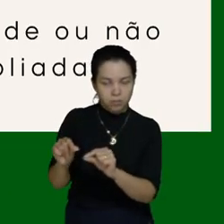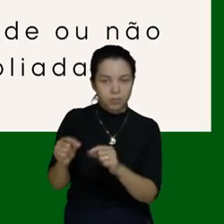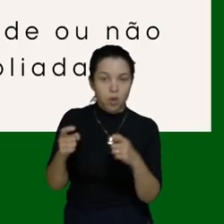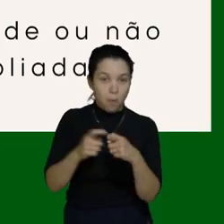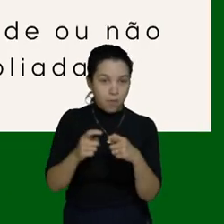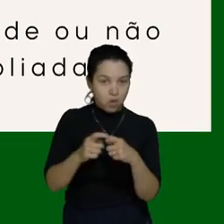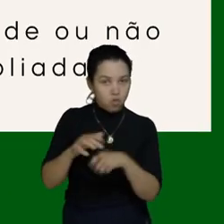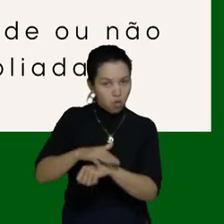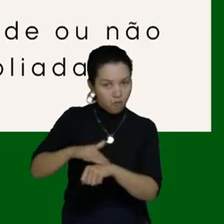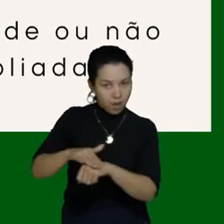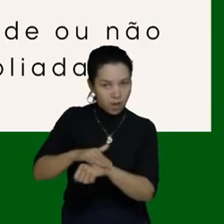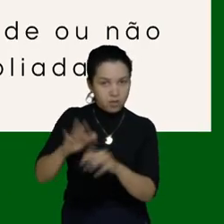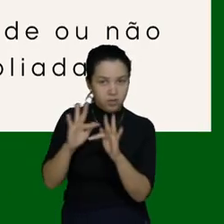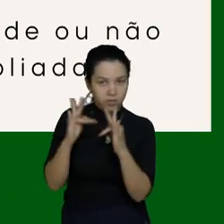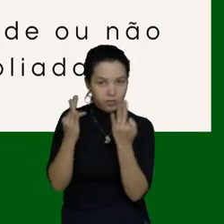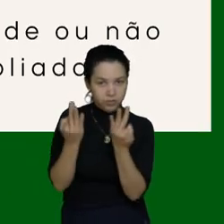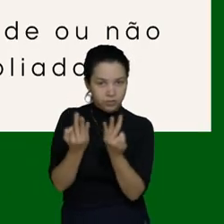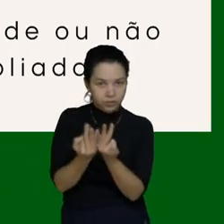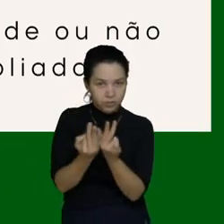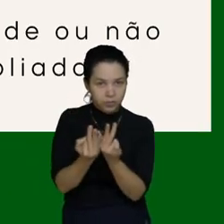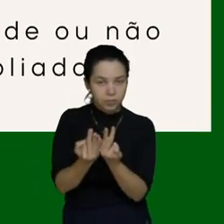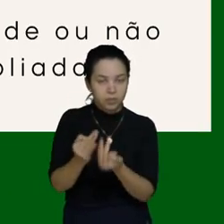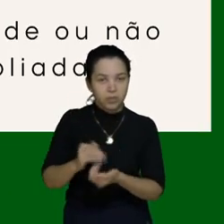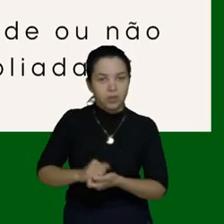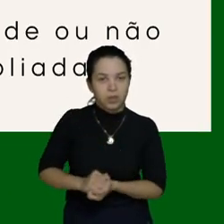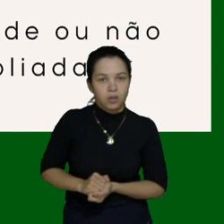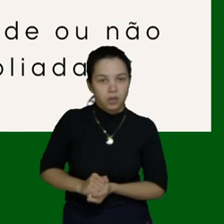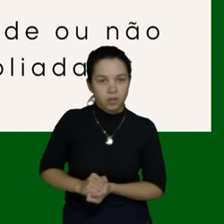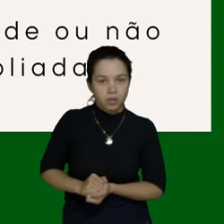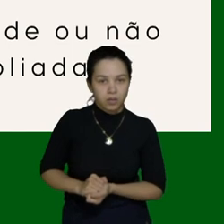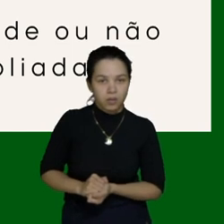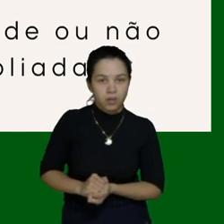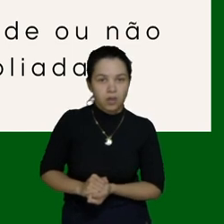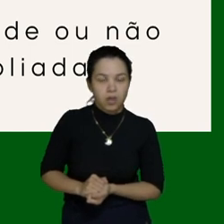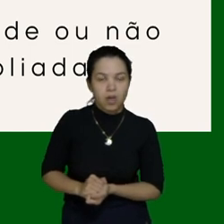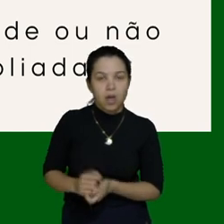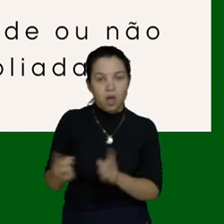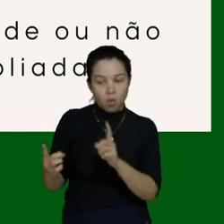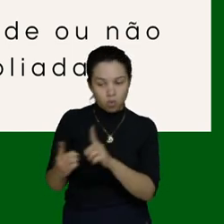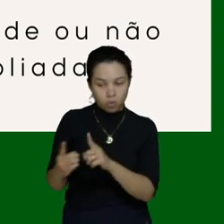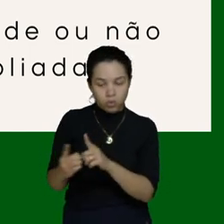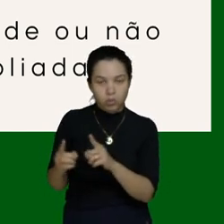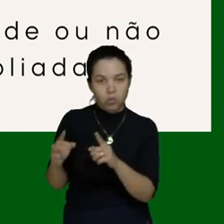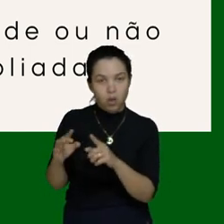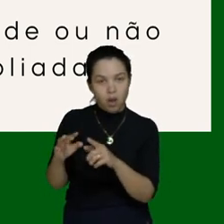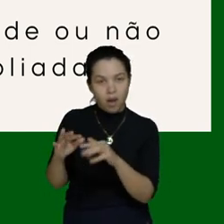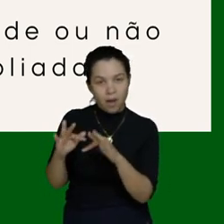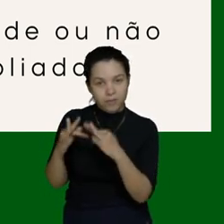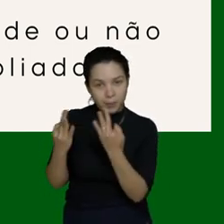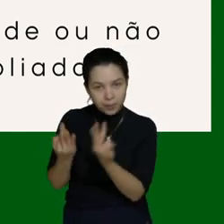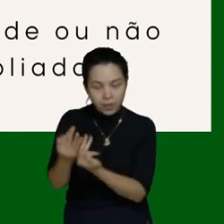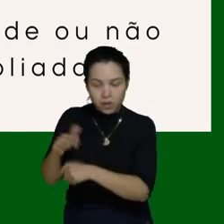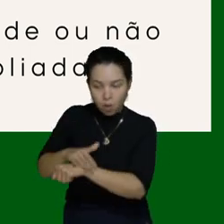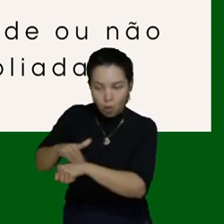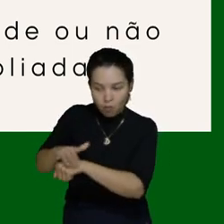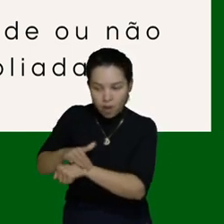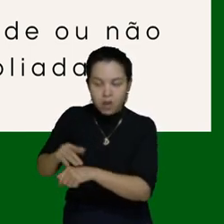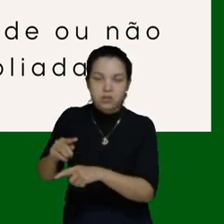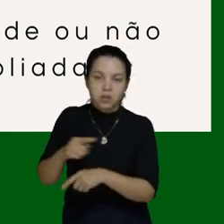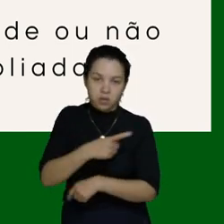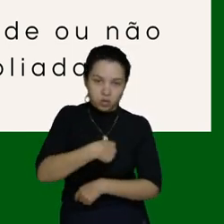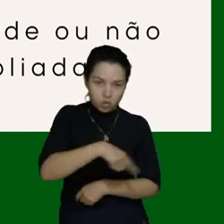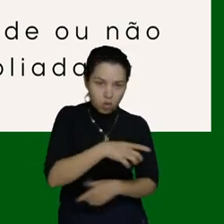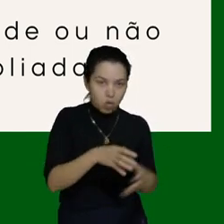a família faz a consulta breve com a família e nós com a criança depois a gente reúne